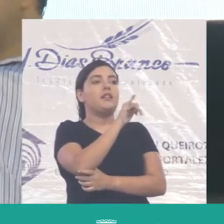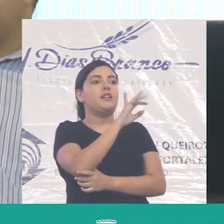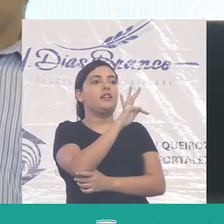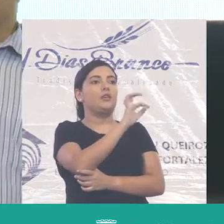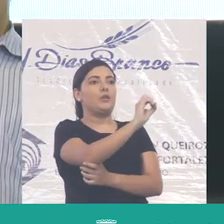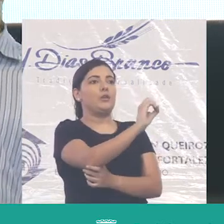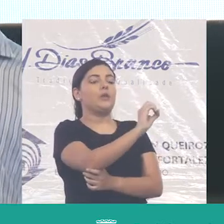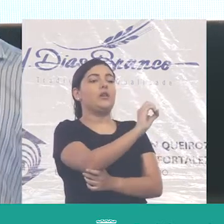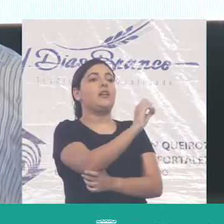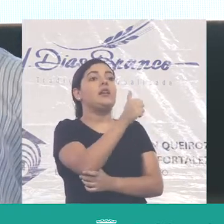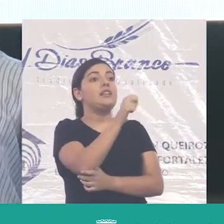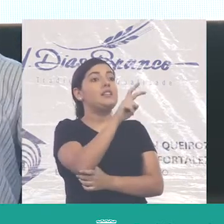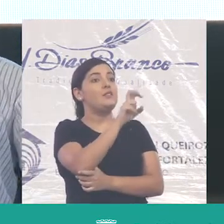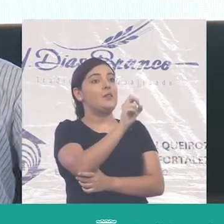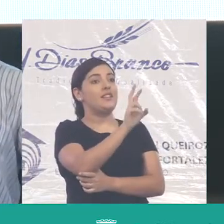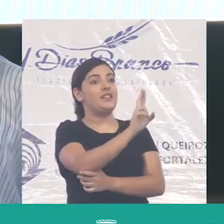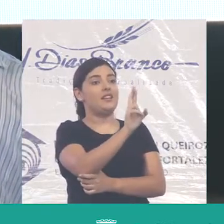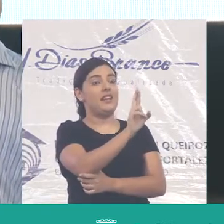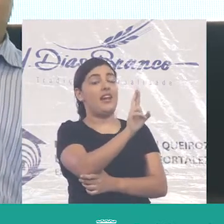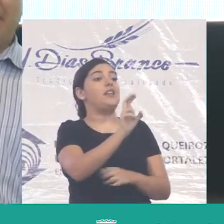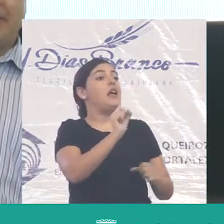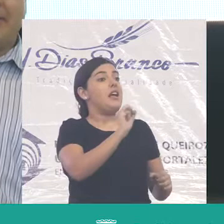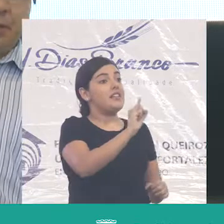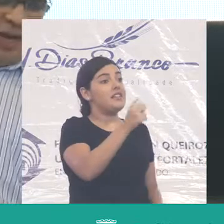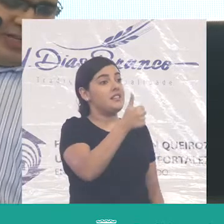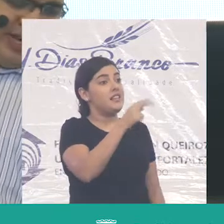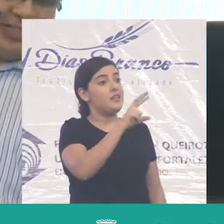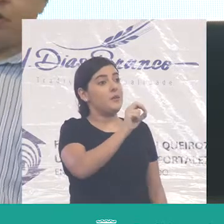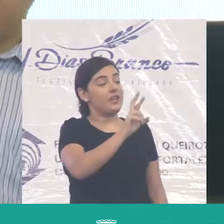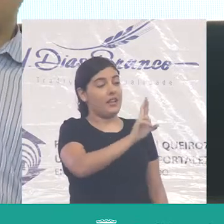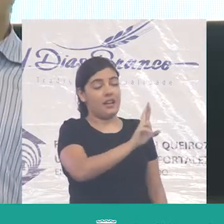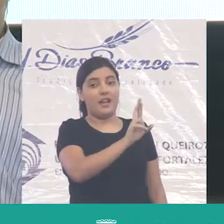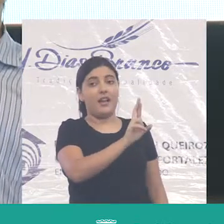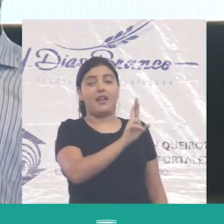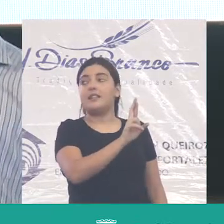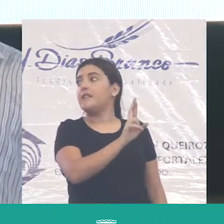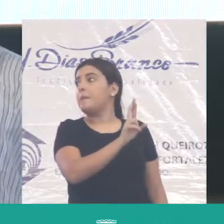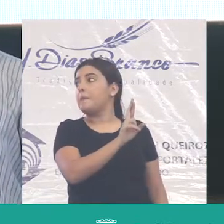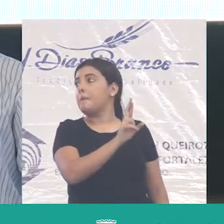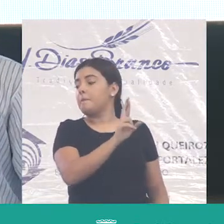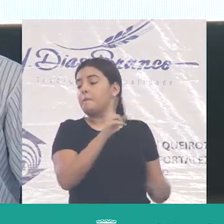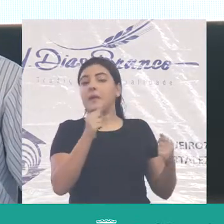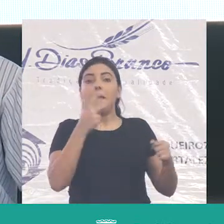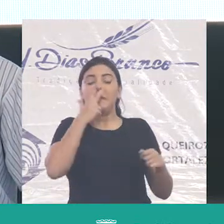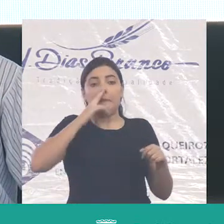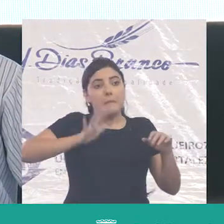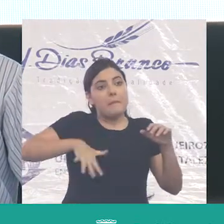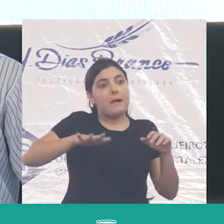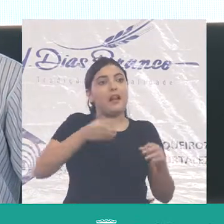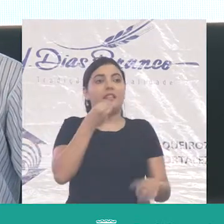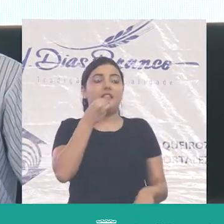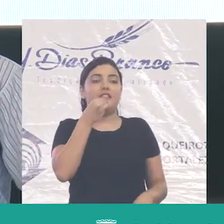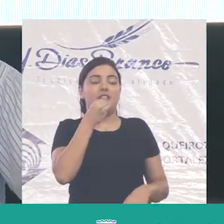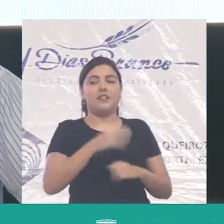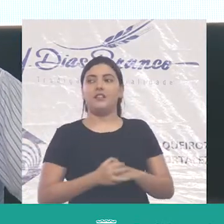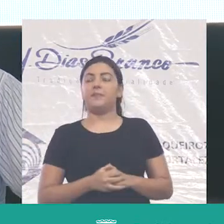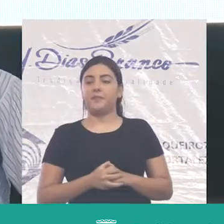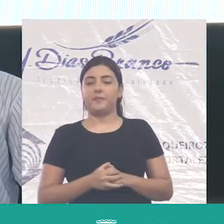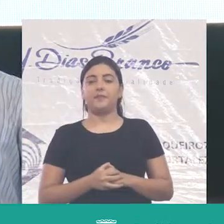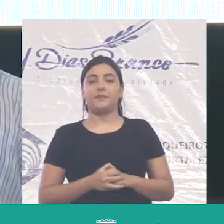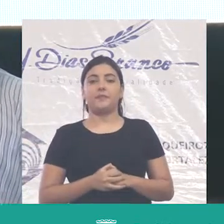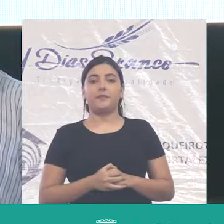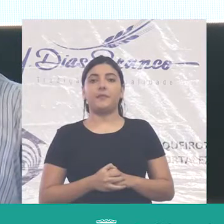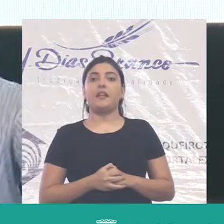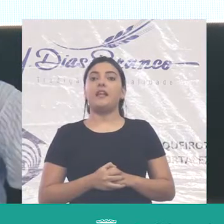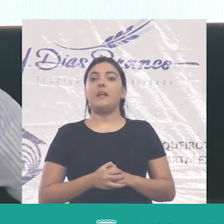quanto? 150. Se era para custar 150 e ele está cobrando 145, era para ser mais barato, não era não? Era